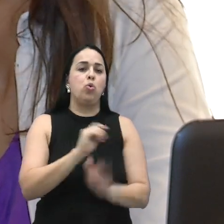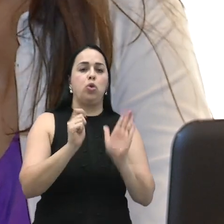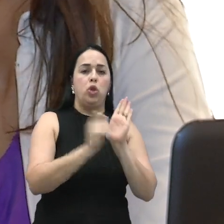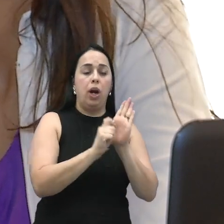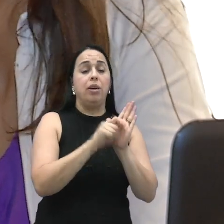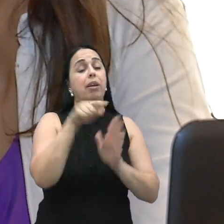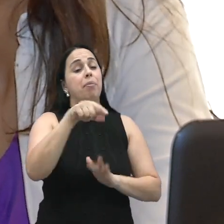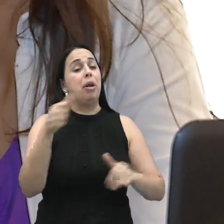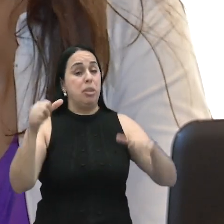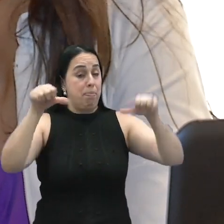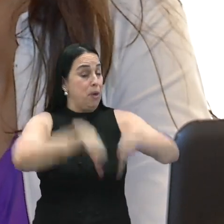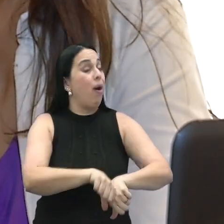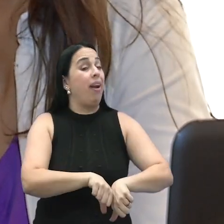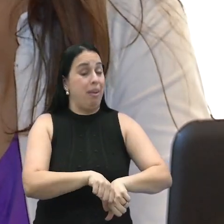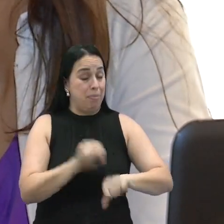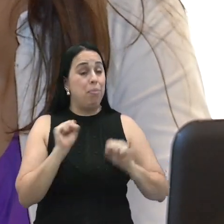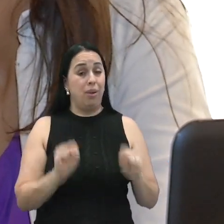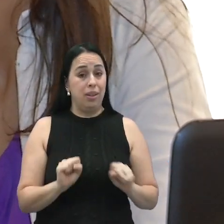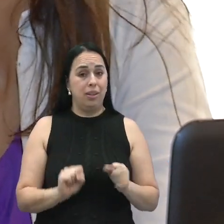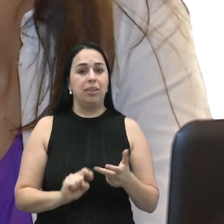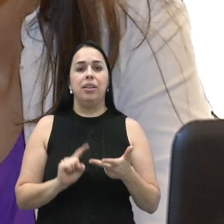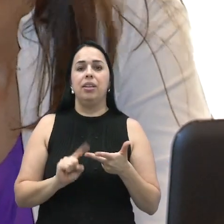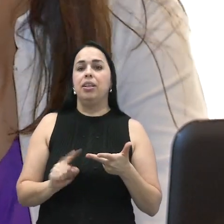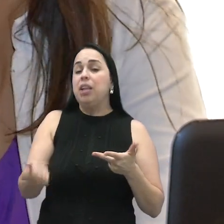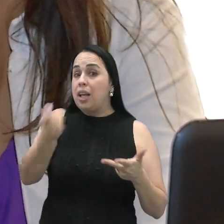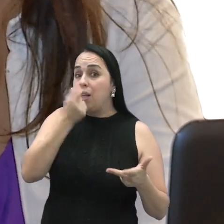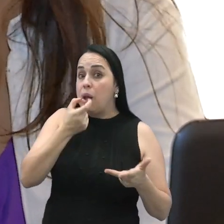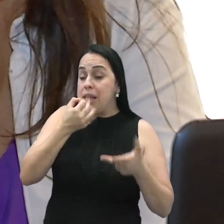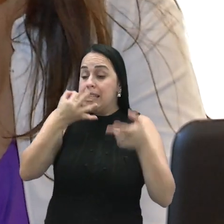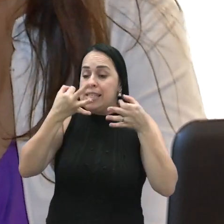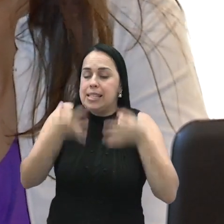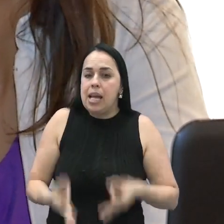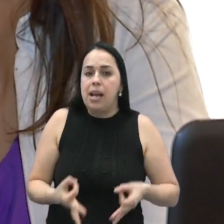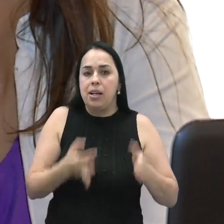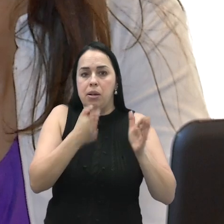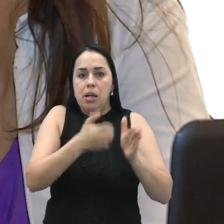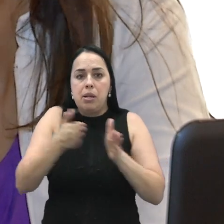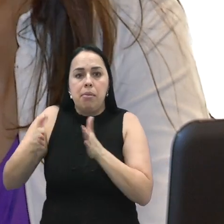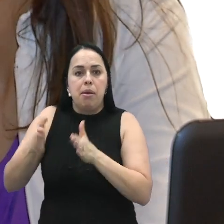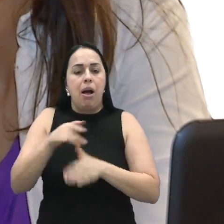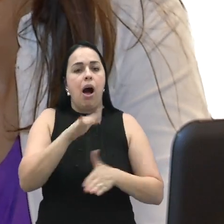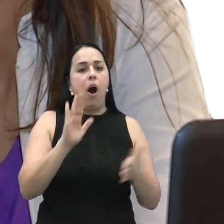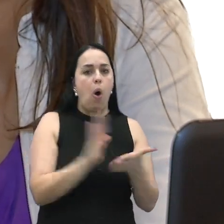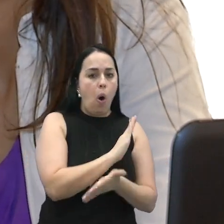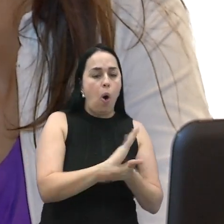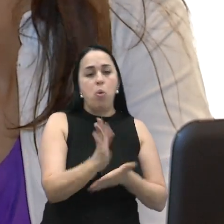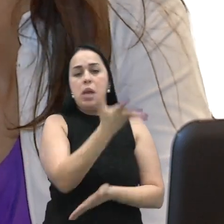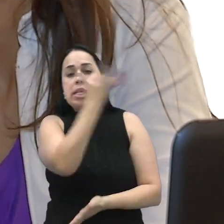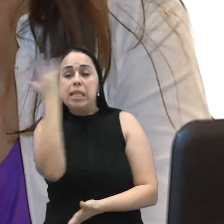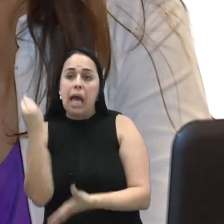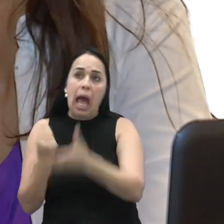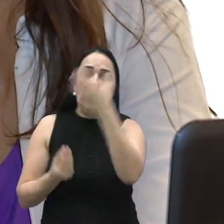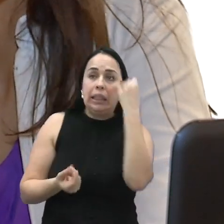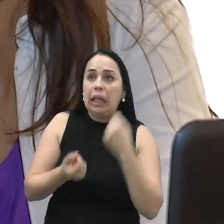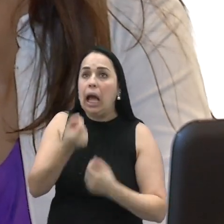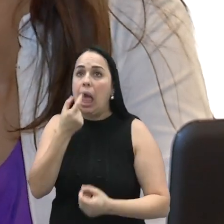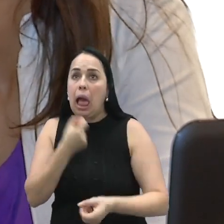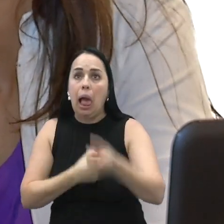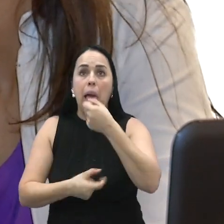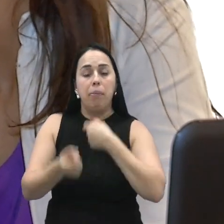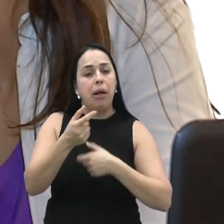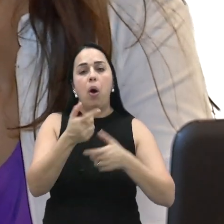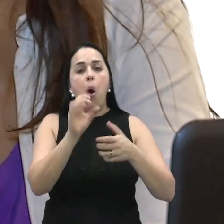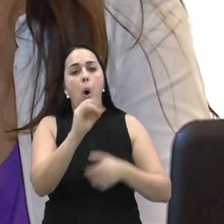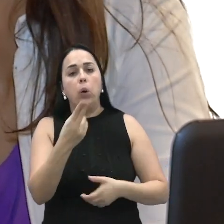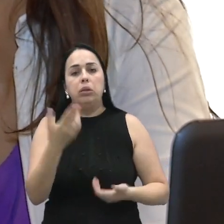piorar as crises do paciente. O uso correto da medicação, que muitos pacientes acabam esquecendo de tomar